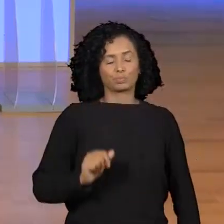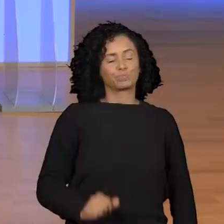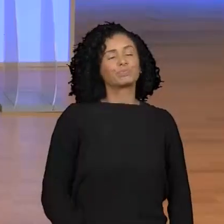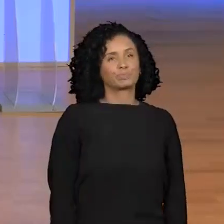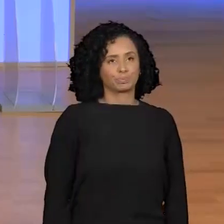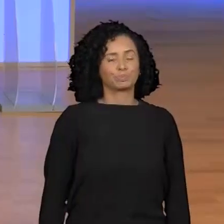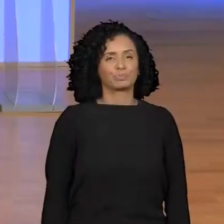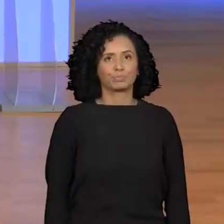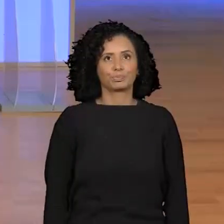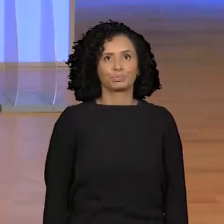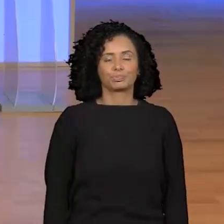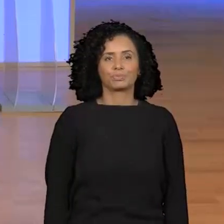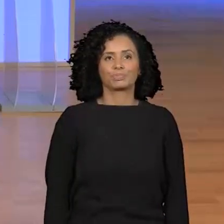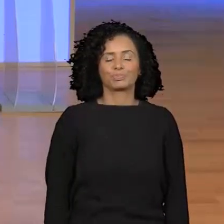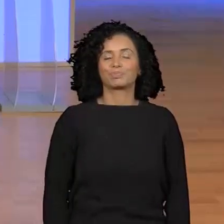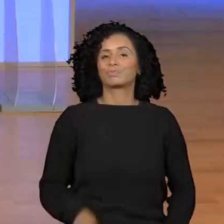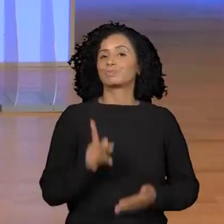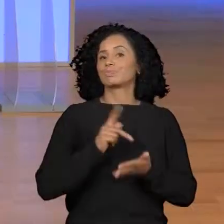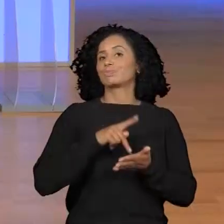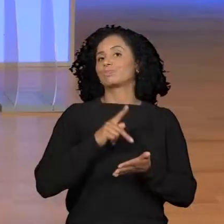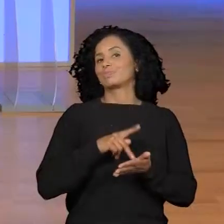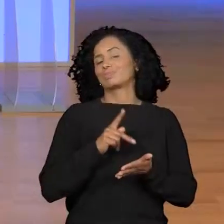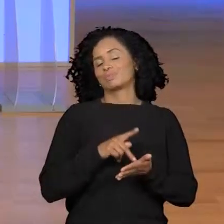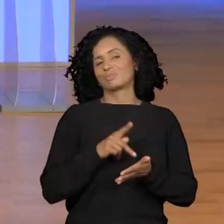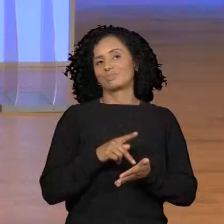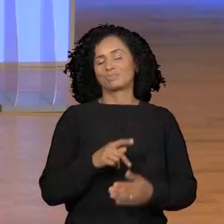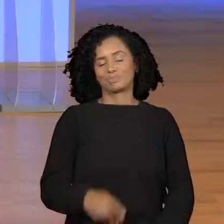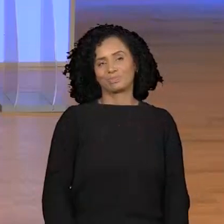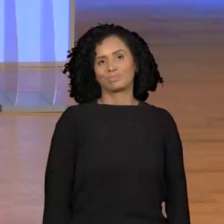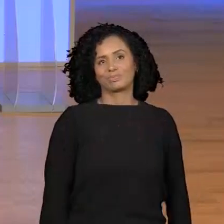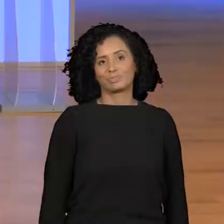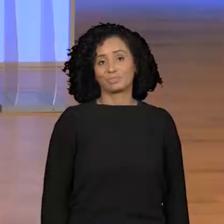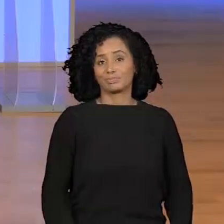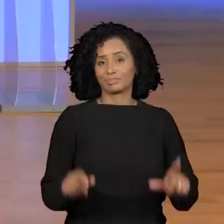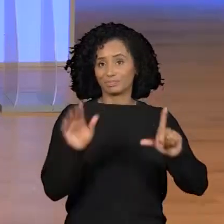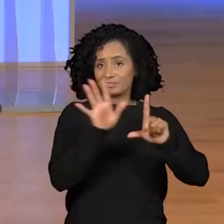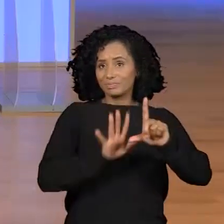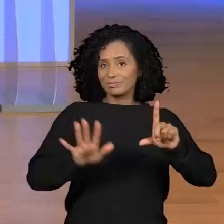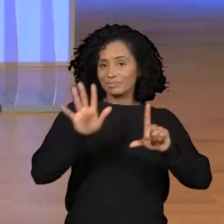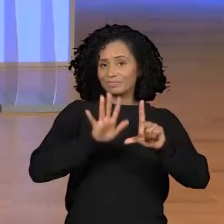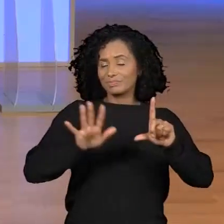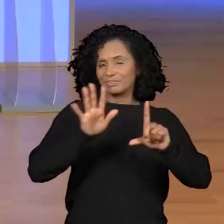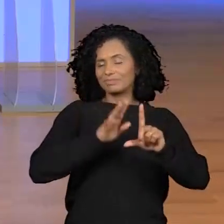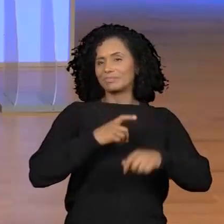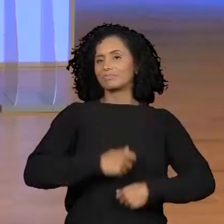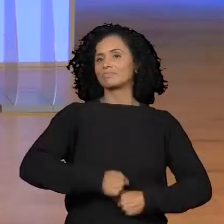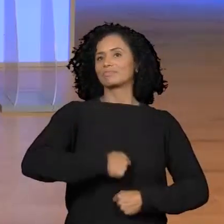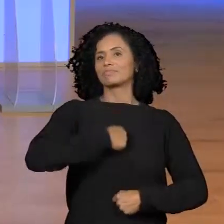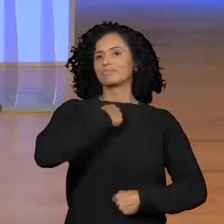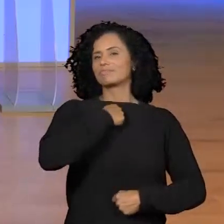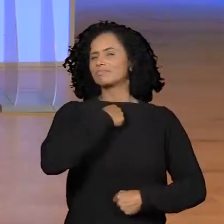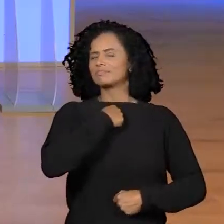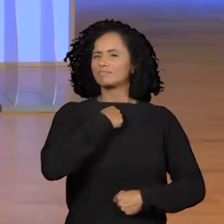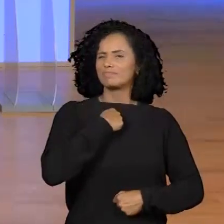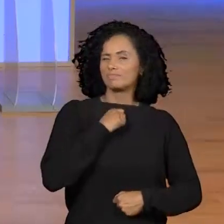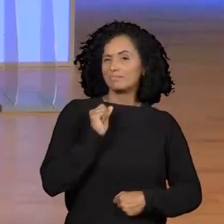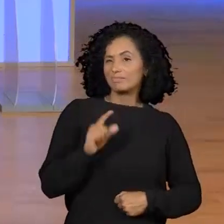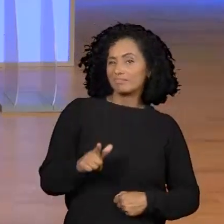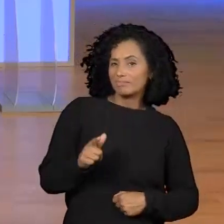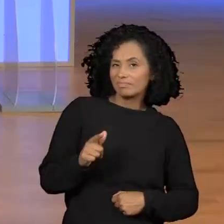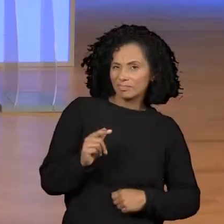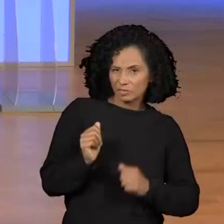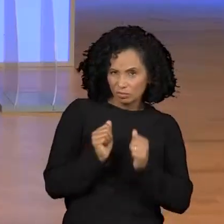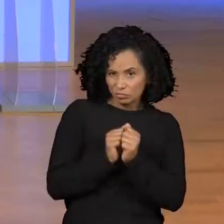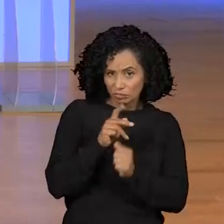ó. É verdade. Ah, é verdade. Tá vendo aquele moço ali? É você. Não, eu tô vendo um aluno ali vendo a aula e a professora. Tô vendo eu.